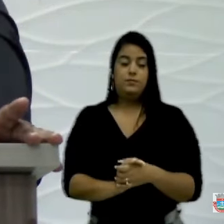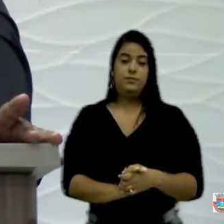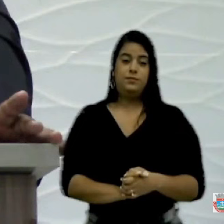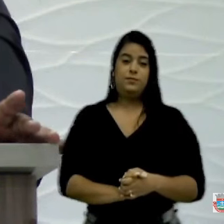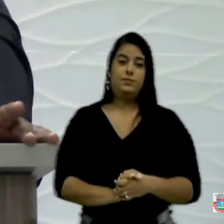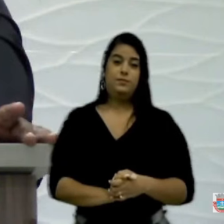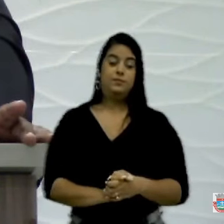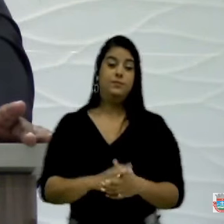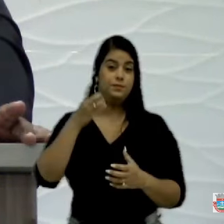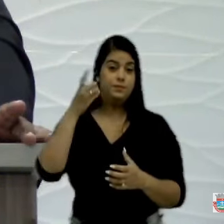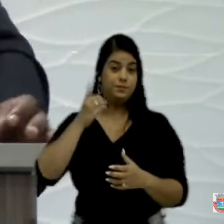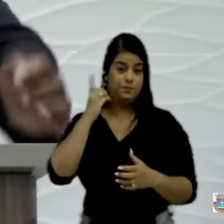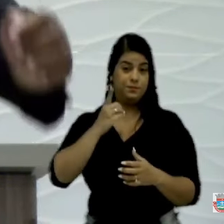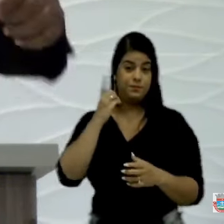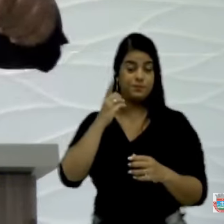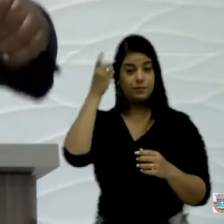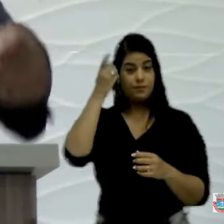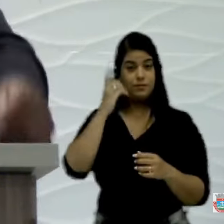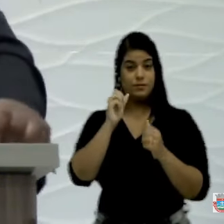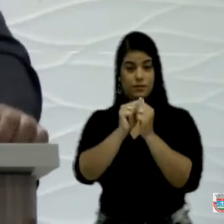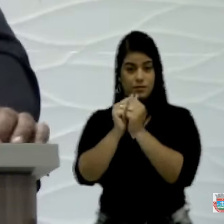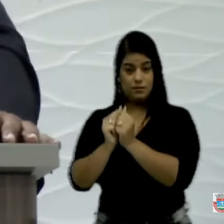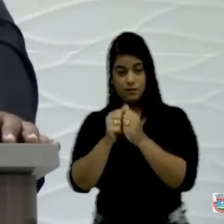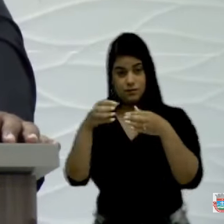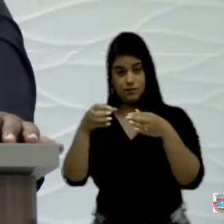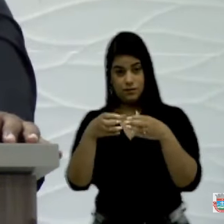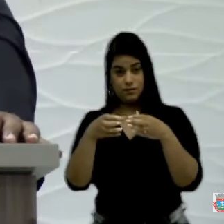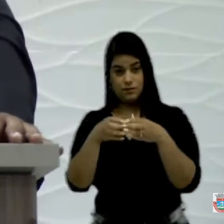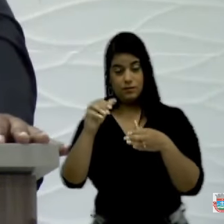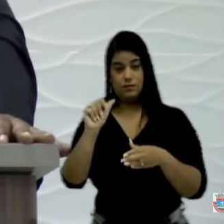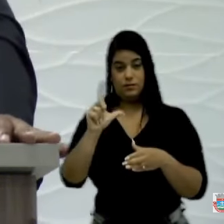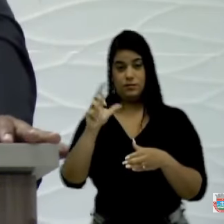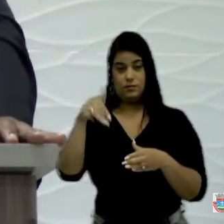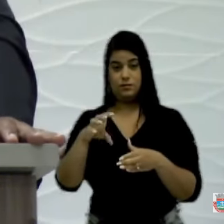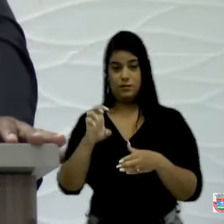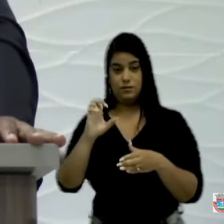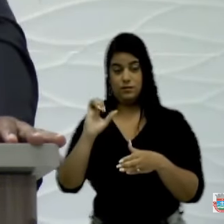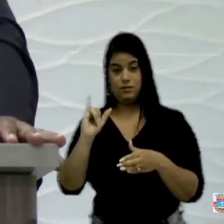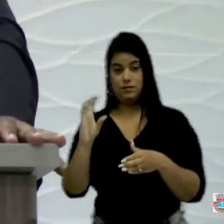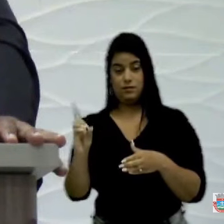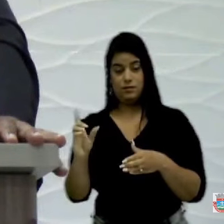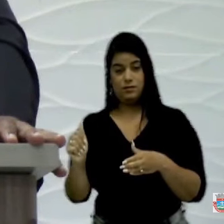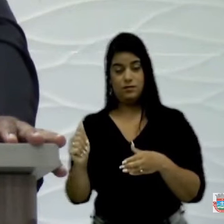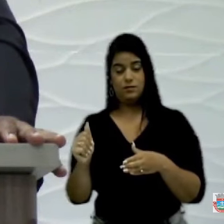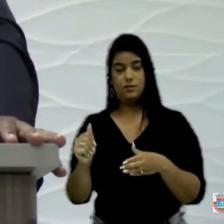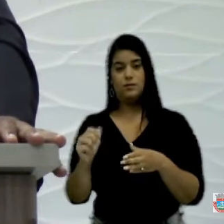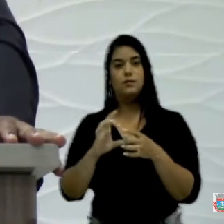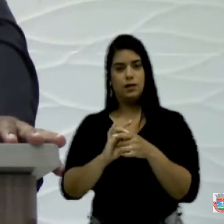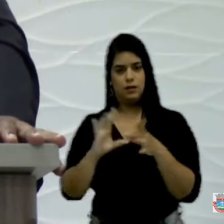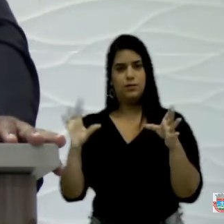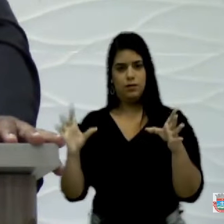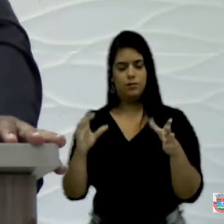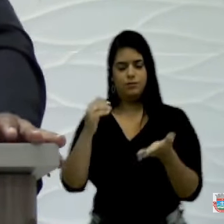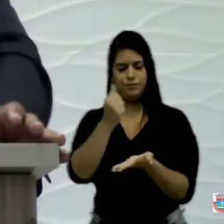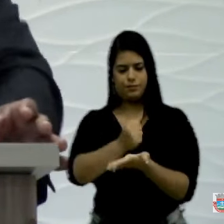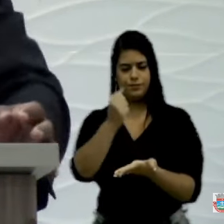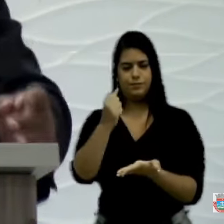a deputada Débora Almeida, juntamente com o Grupo Almeida, mandou, me autorizou contratar um